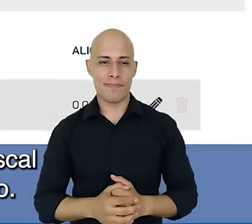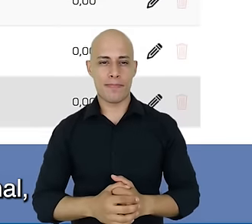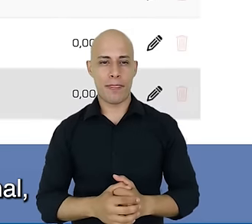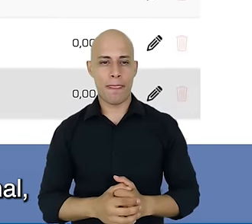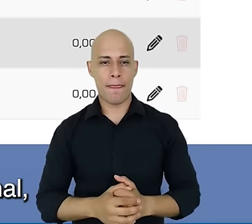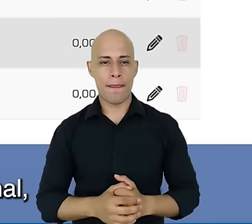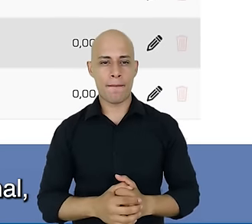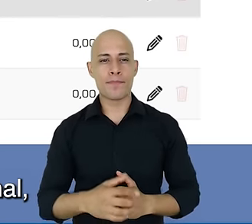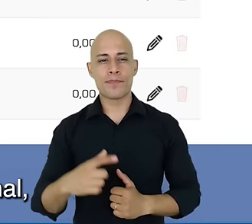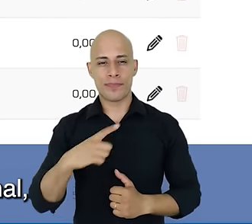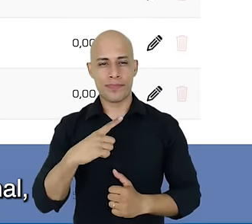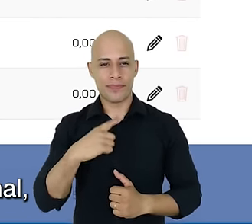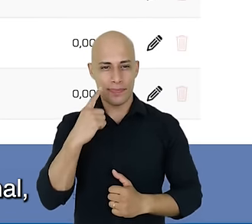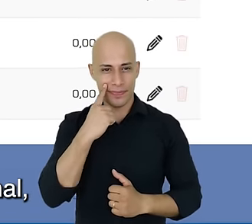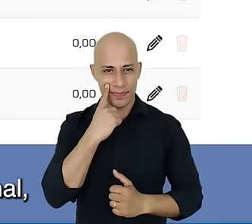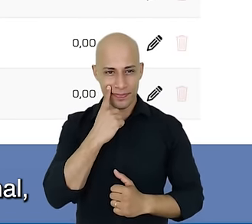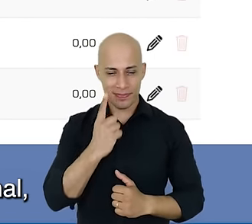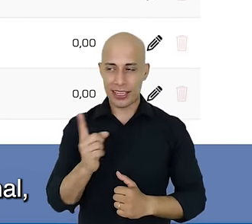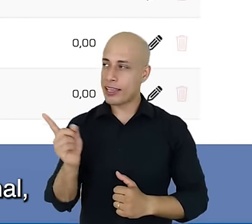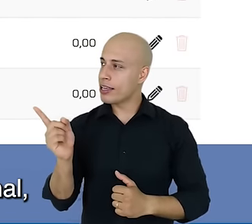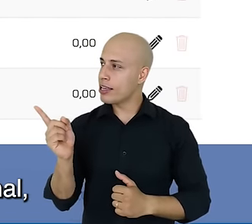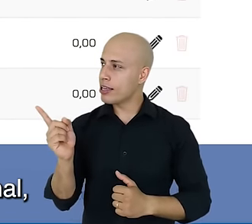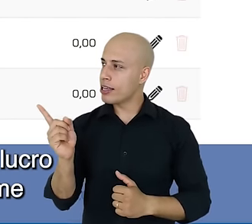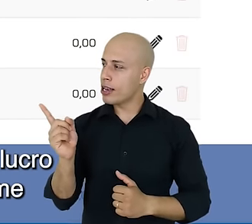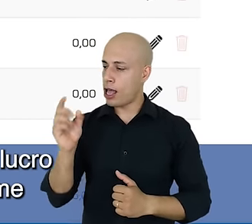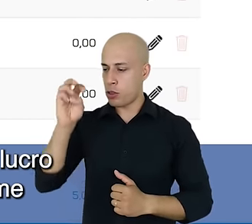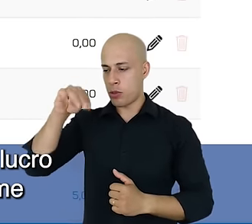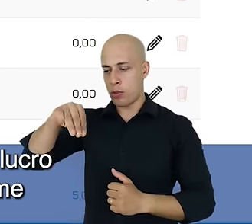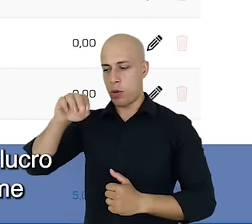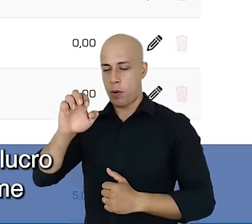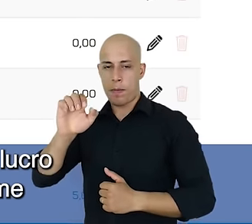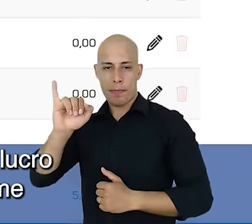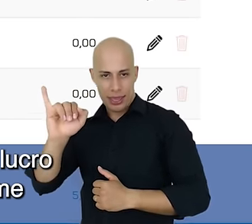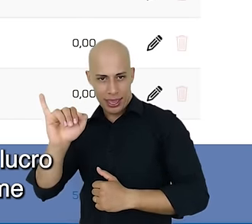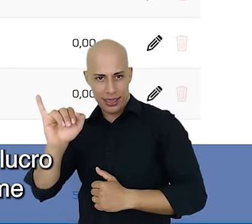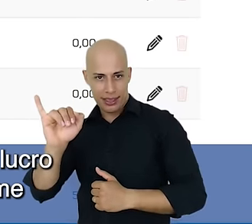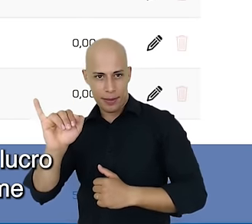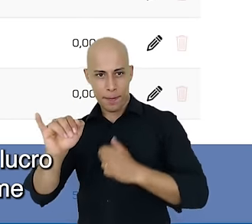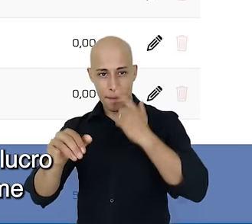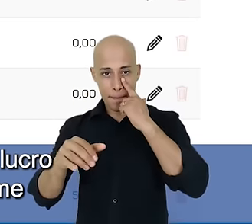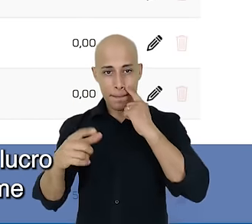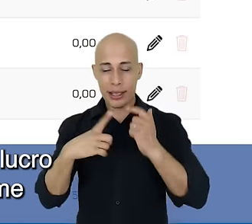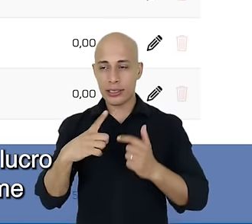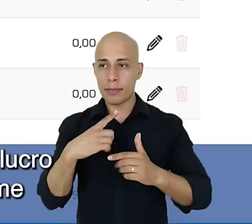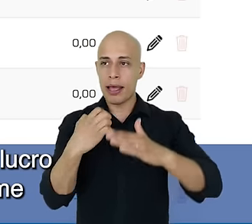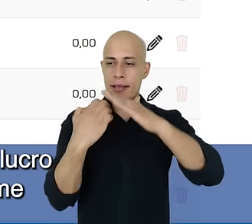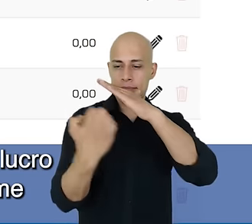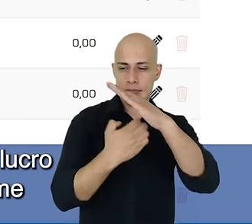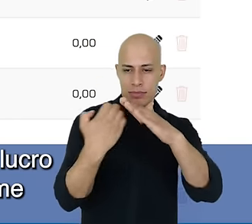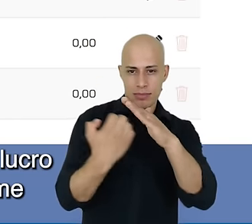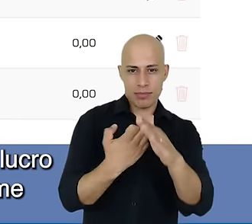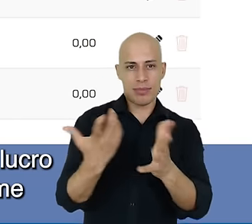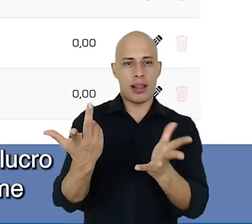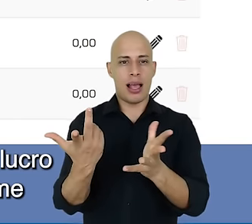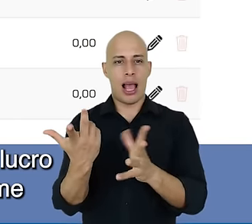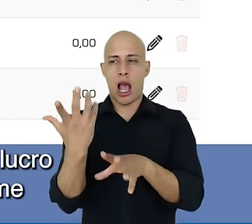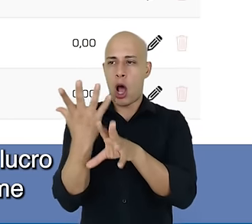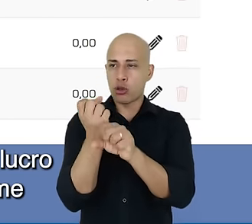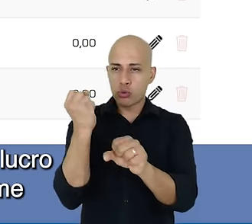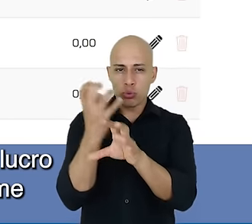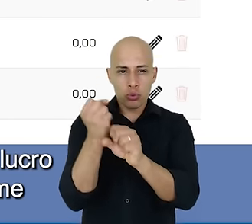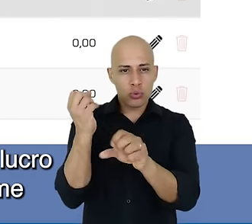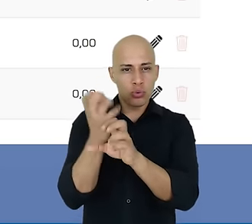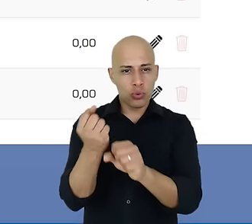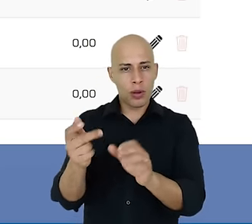sentido a gente aqui eu tô com uma do Simples Nacional quando eu tô com uma empresa de lucro presumido né naquela situação